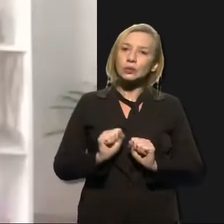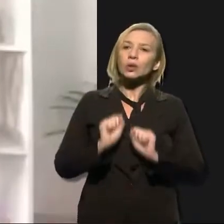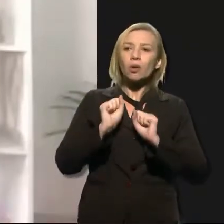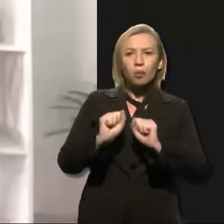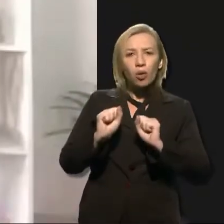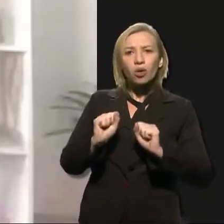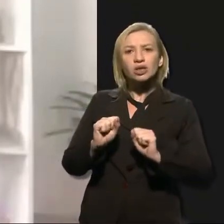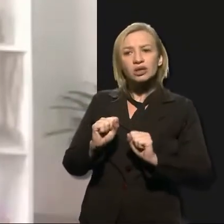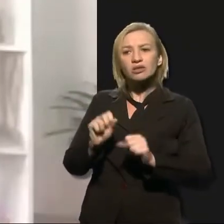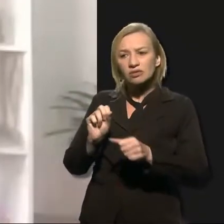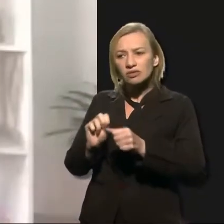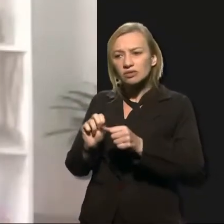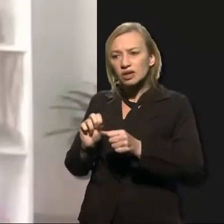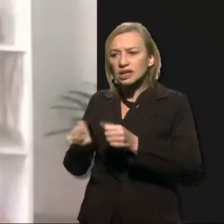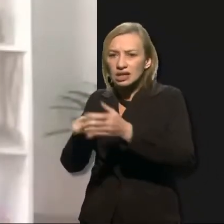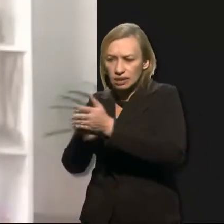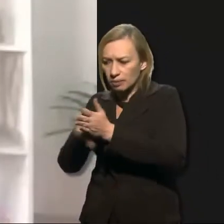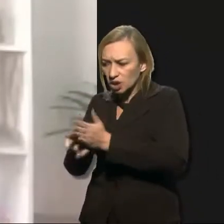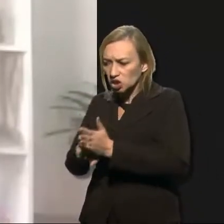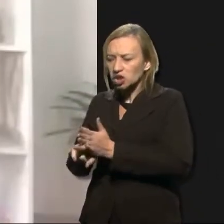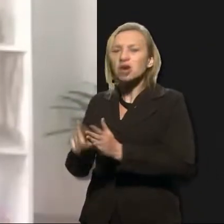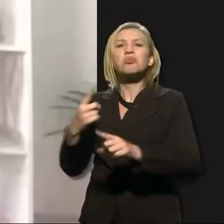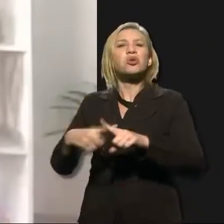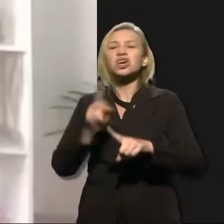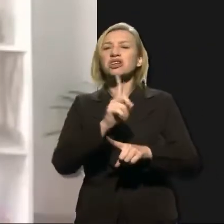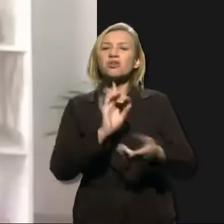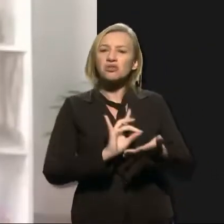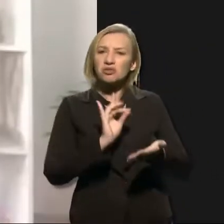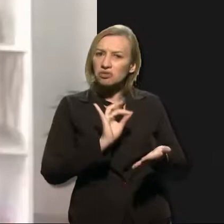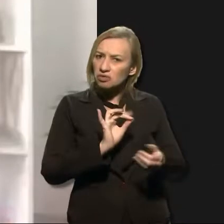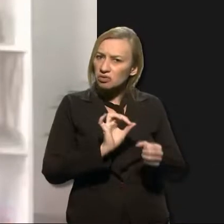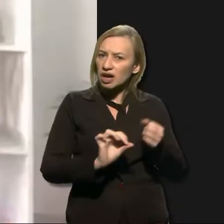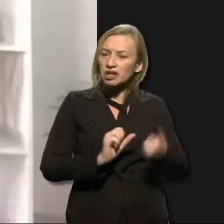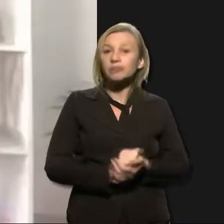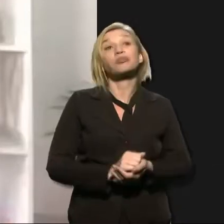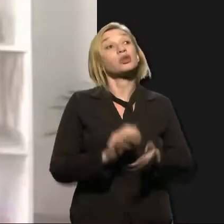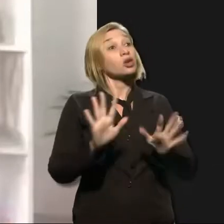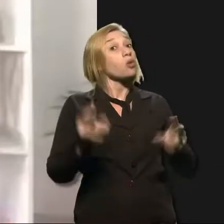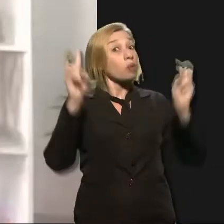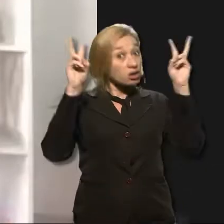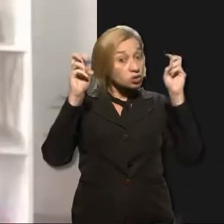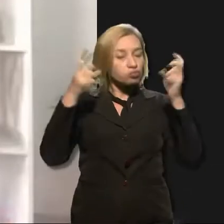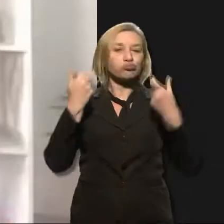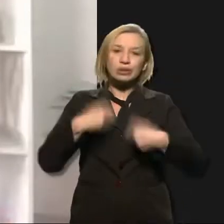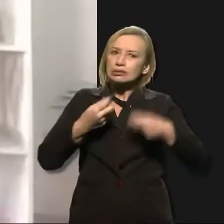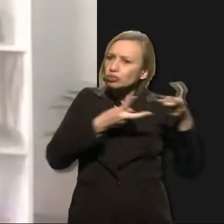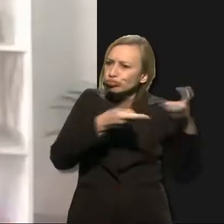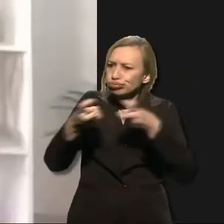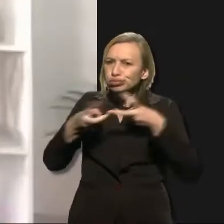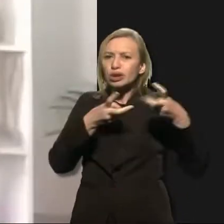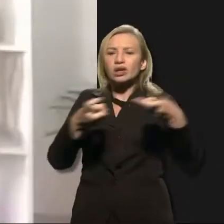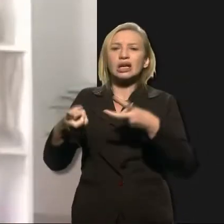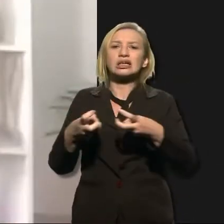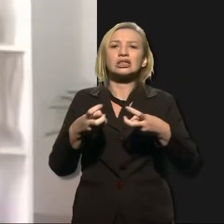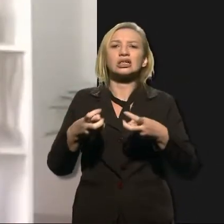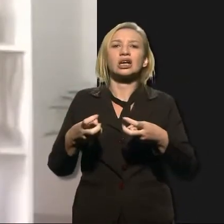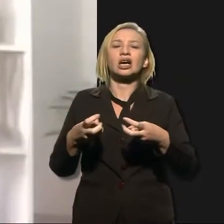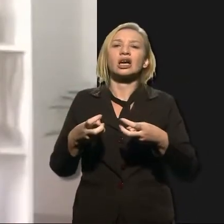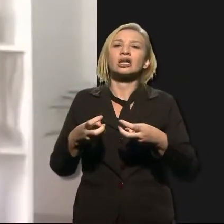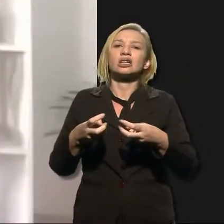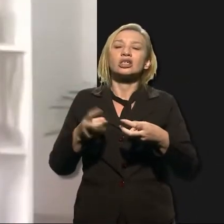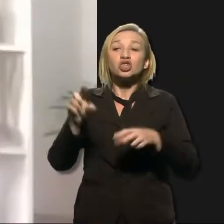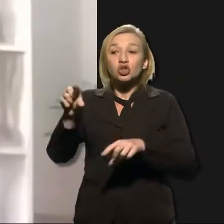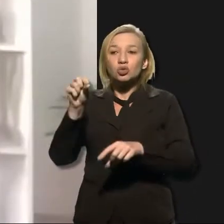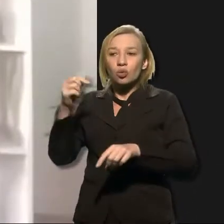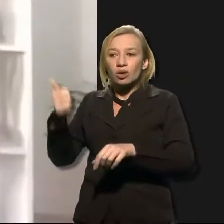têm condições de fazer esse levantamento, por que não fazem? Então, eu acho que são questões que a gente precisa observar